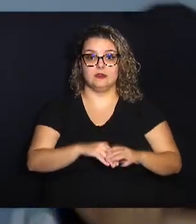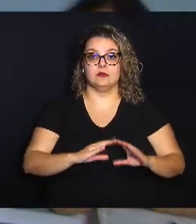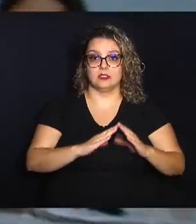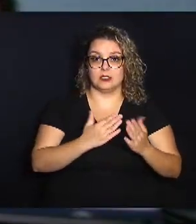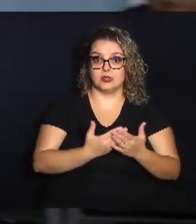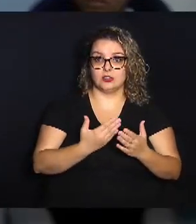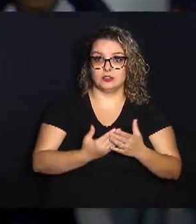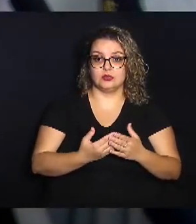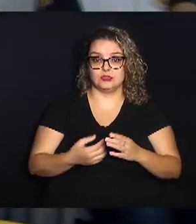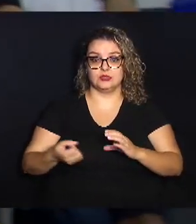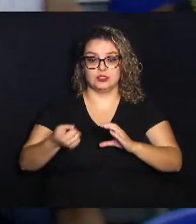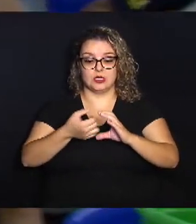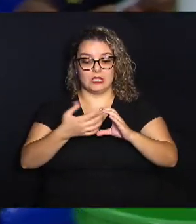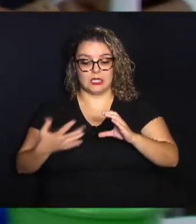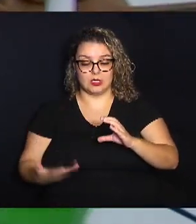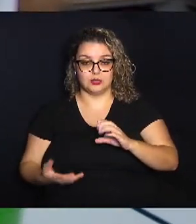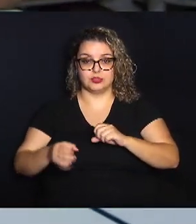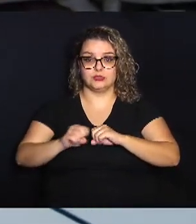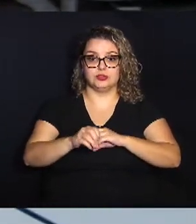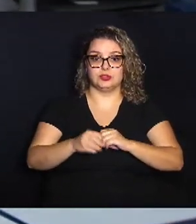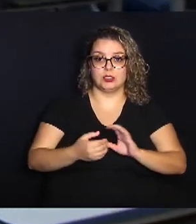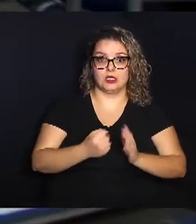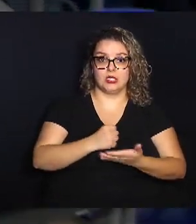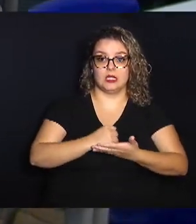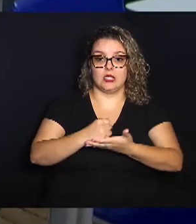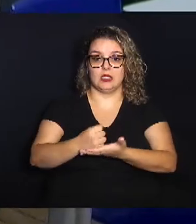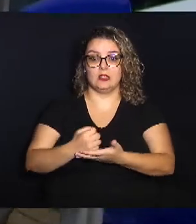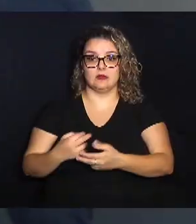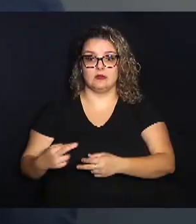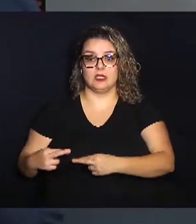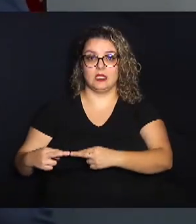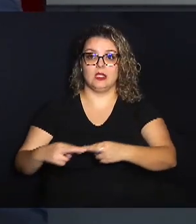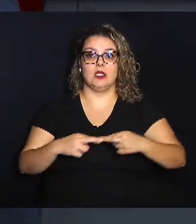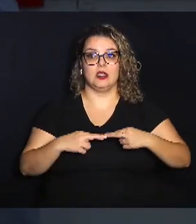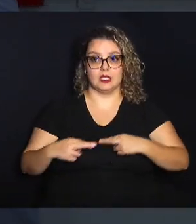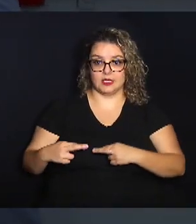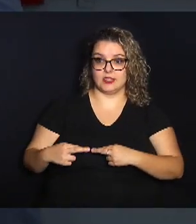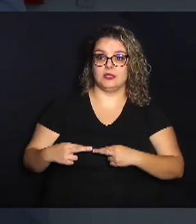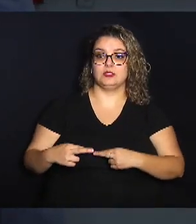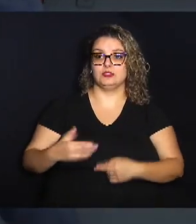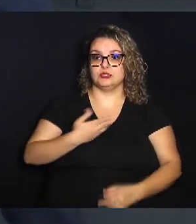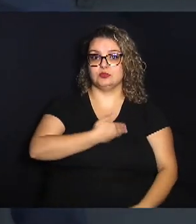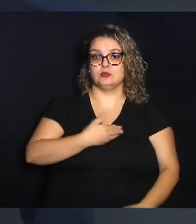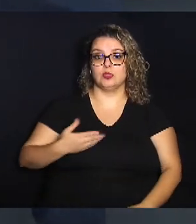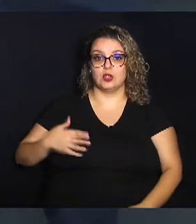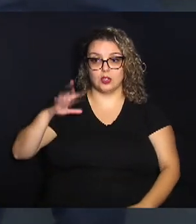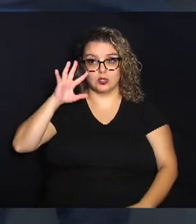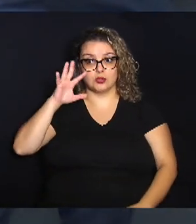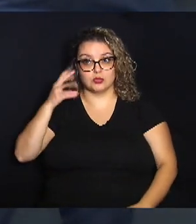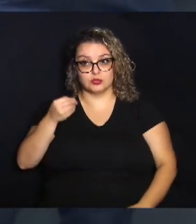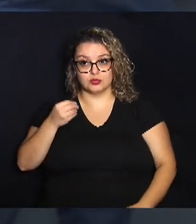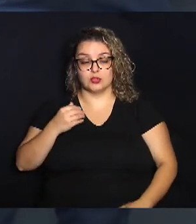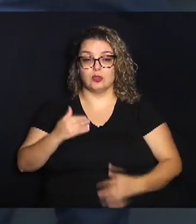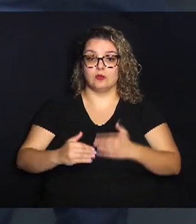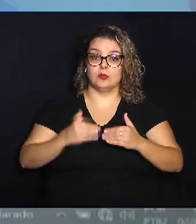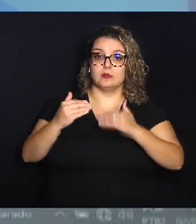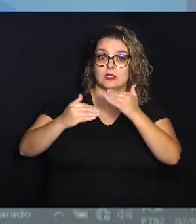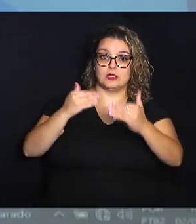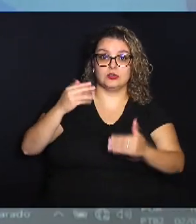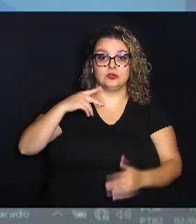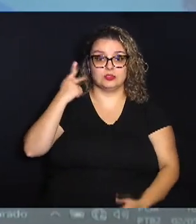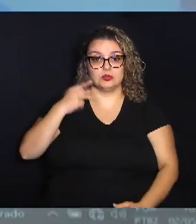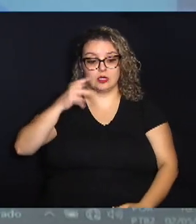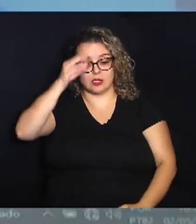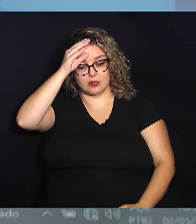caráter educativo que leva até a rede pública e particular de ensino conhecimentos sobre formação política, cidadania